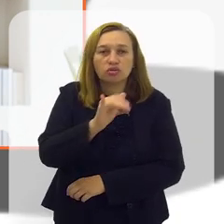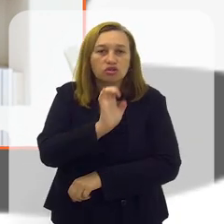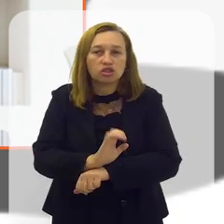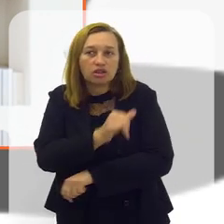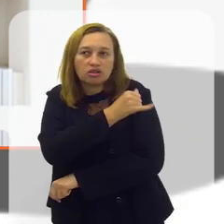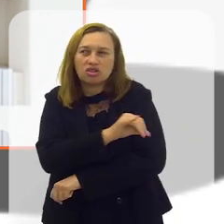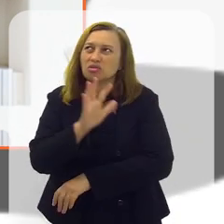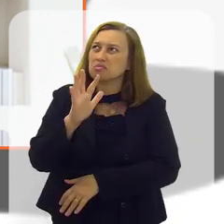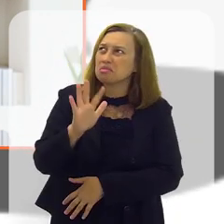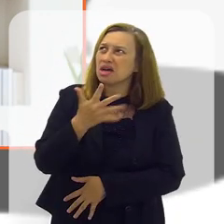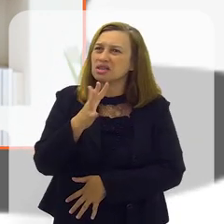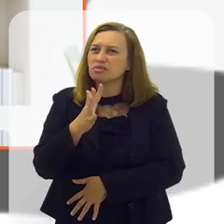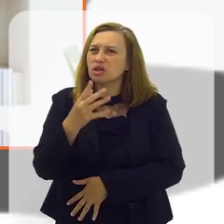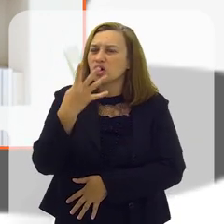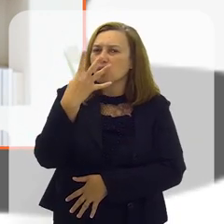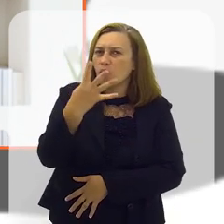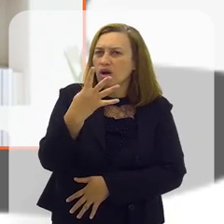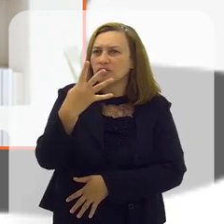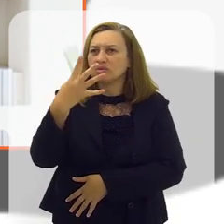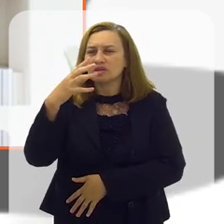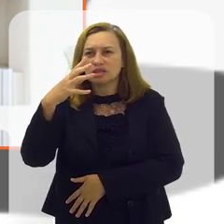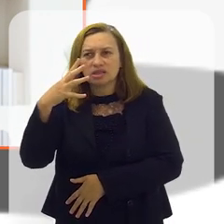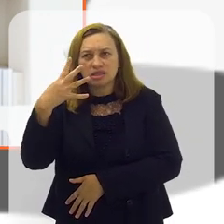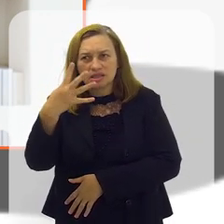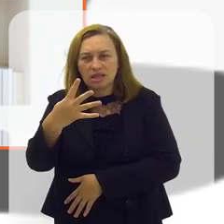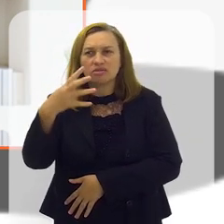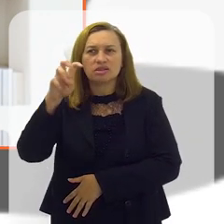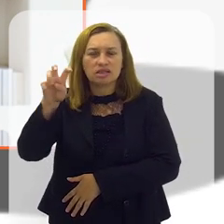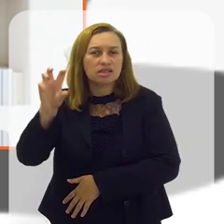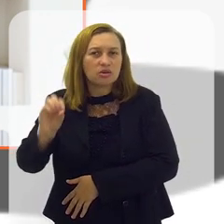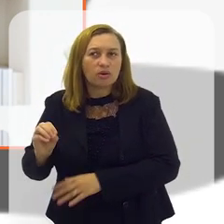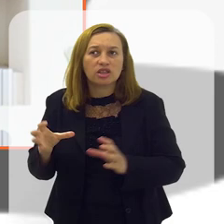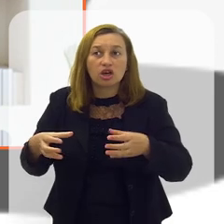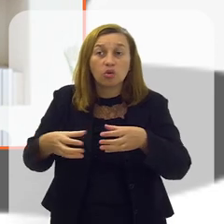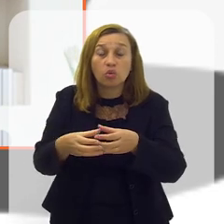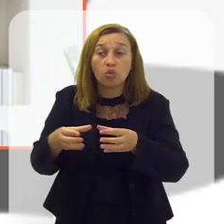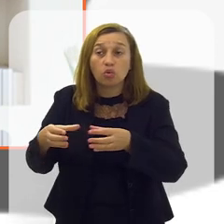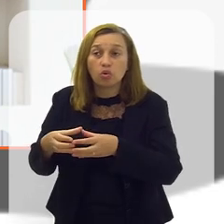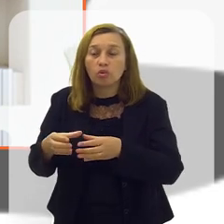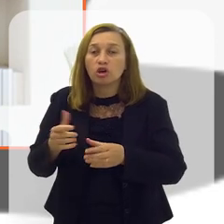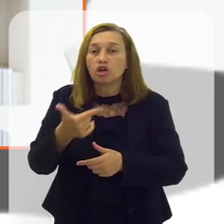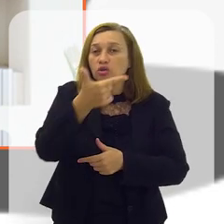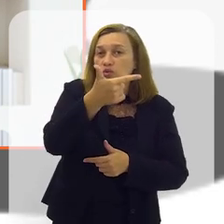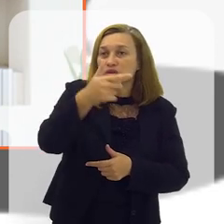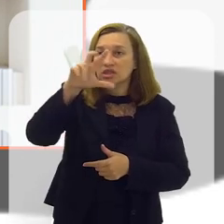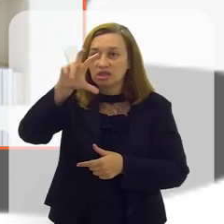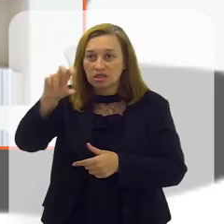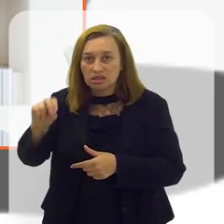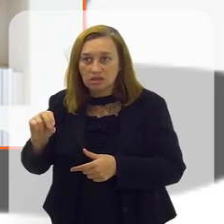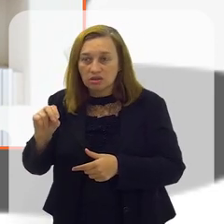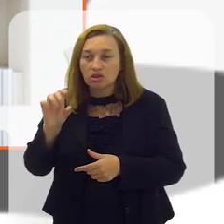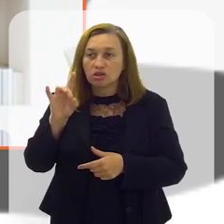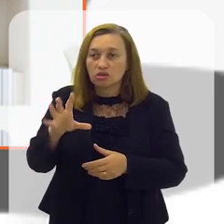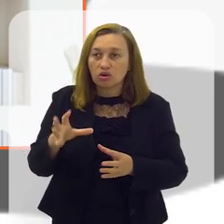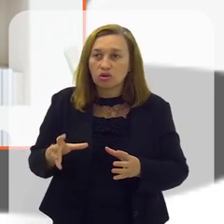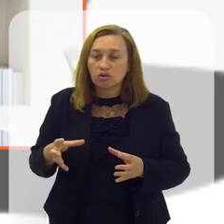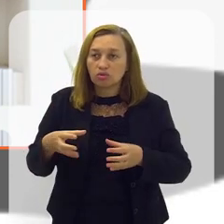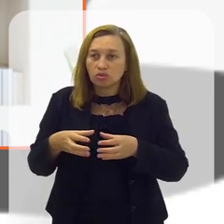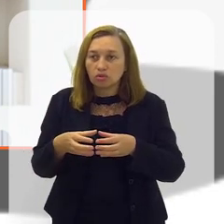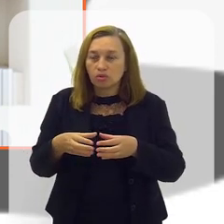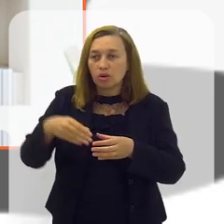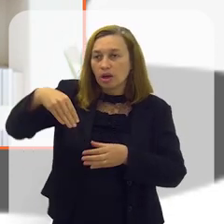Rio de Janeiro são aproximadamente 450 grupos, sendo que 250 apenas na